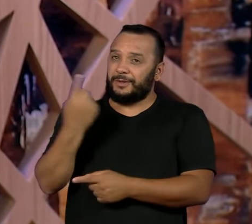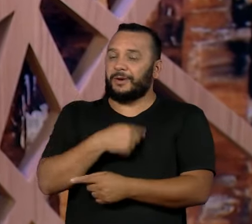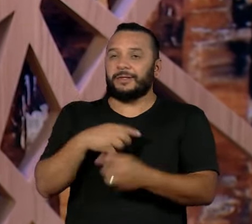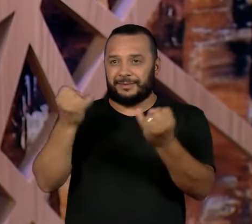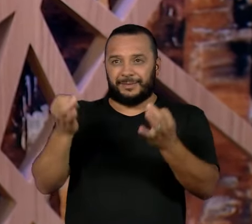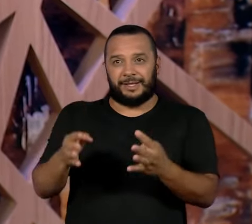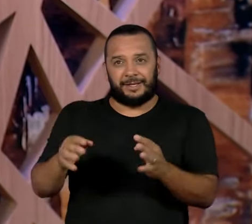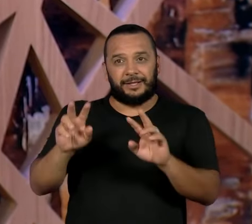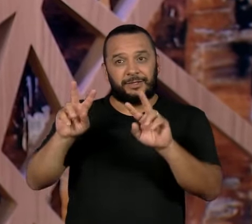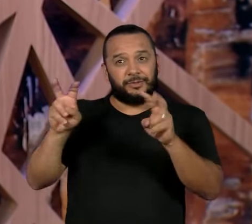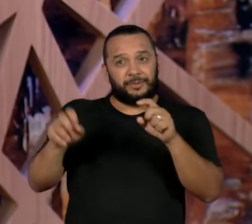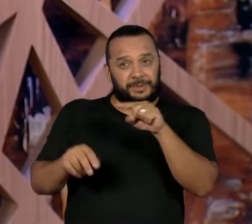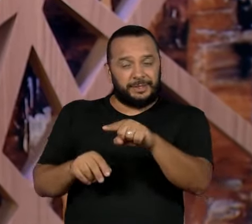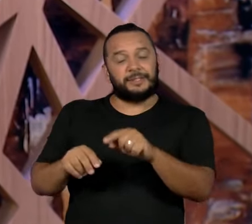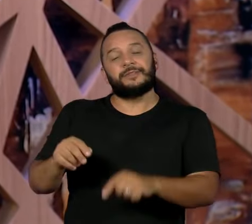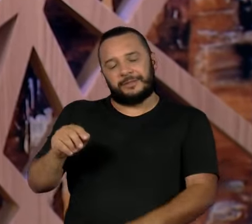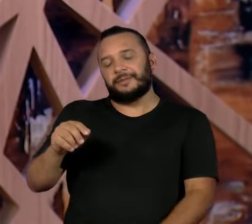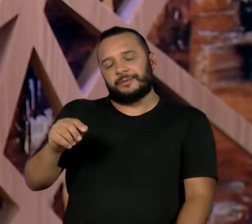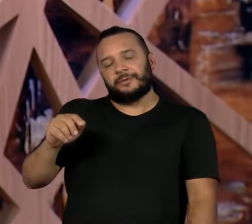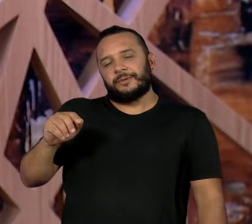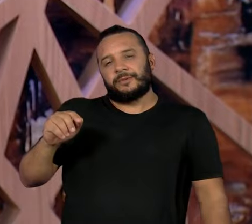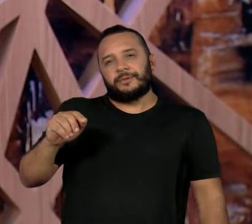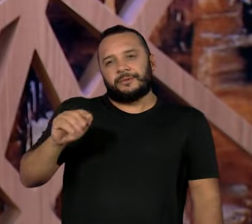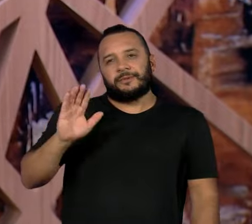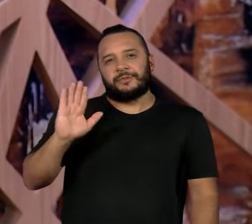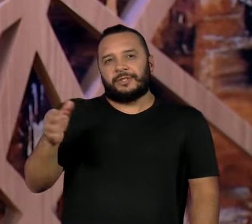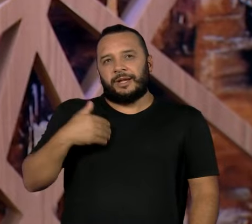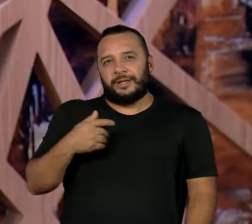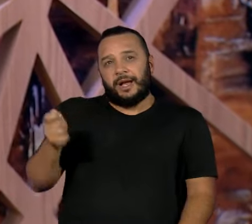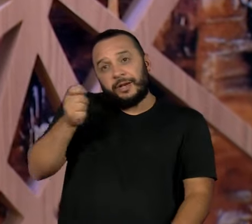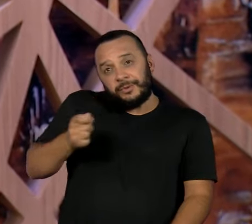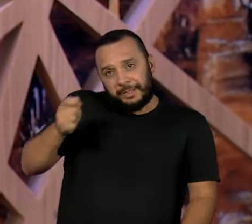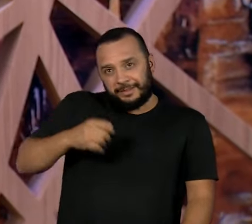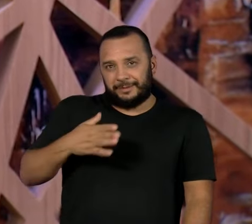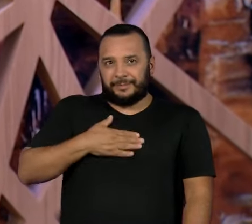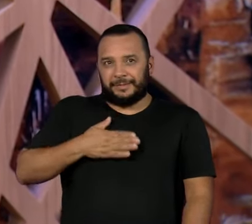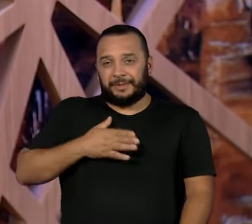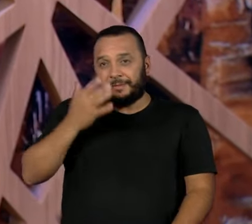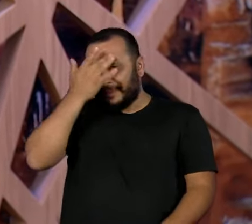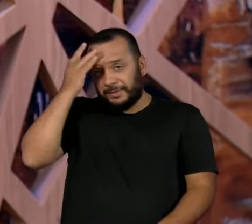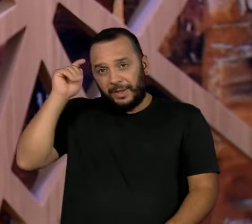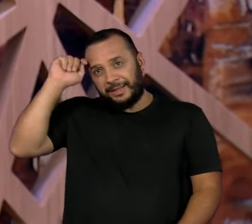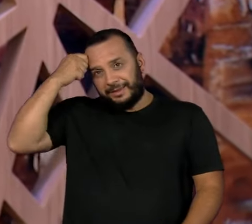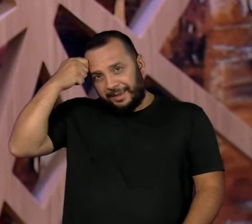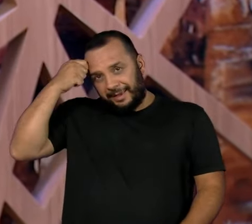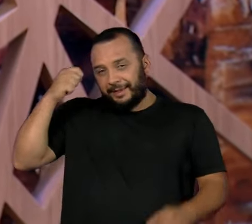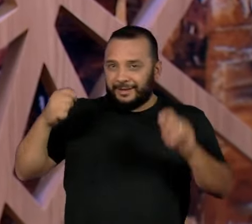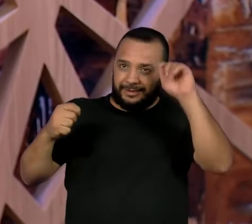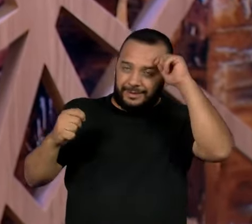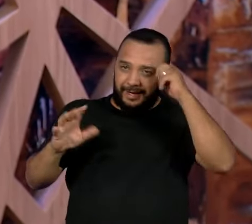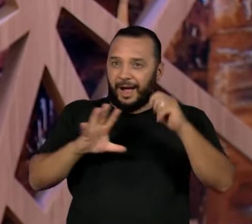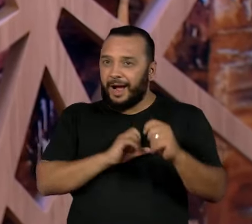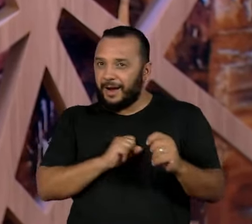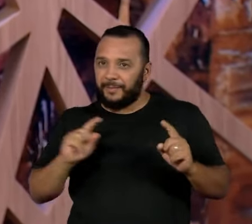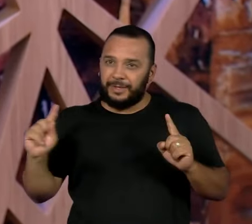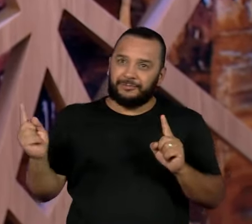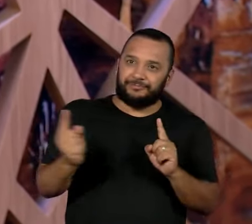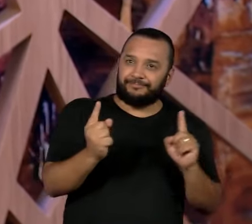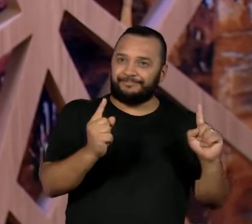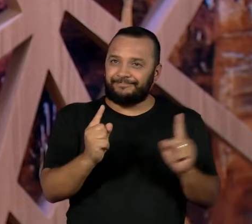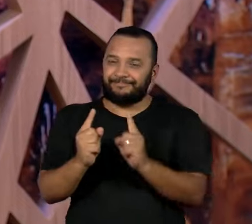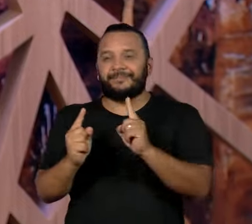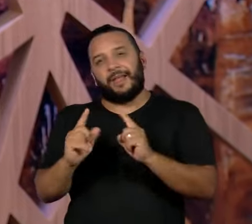VNDI, o quanto que é importante, né? Quando pessoas negras se amam, né? Entre si, e o quanto que é